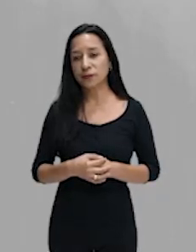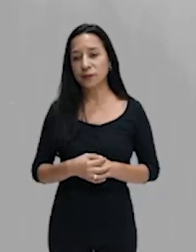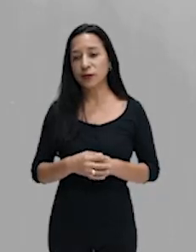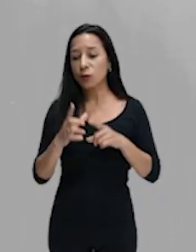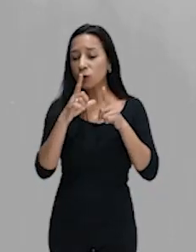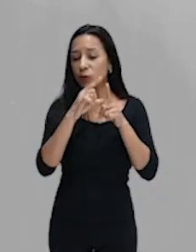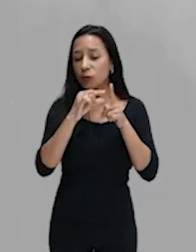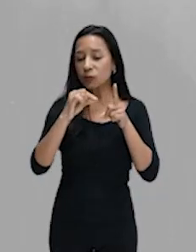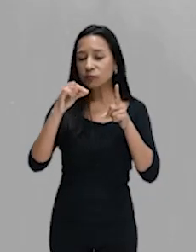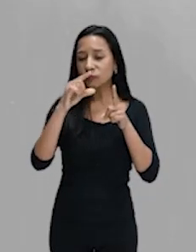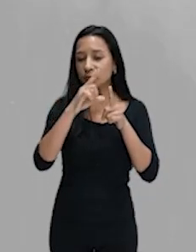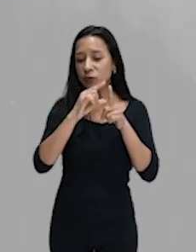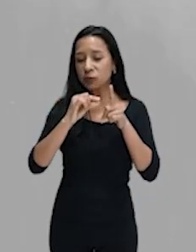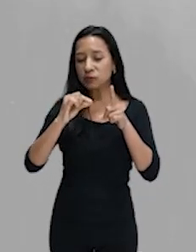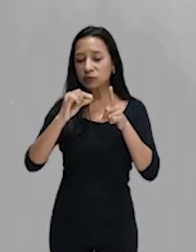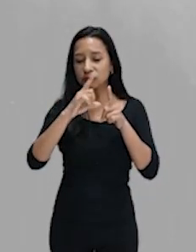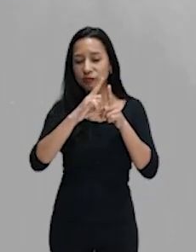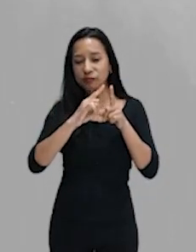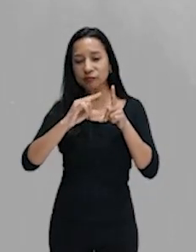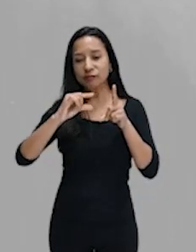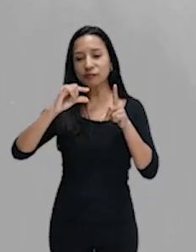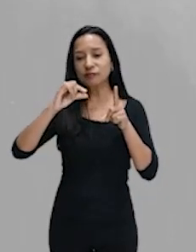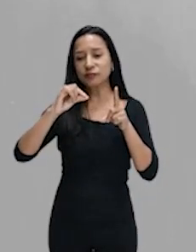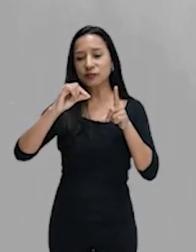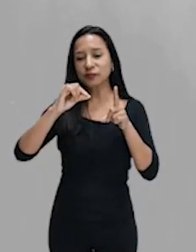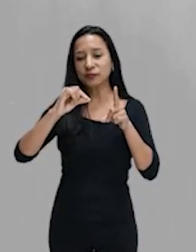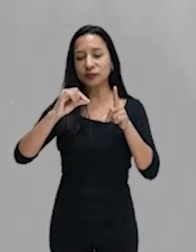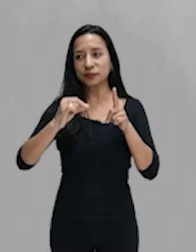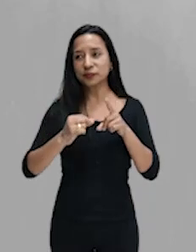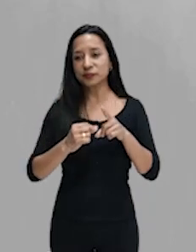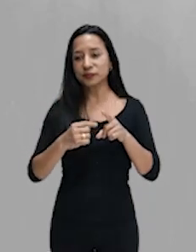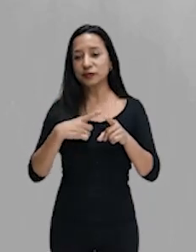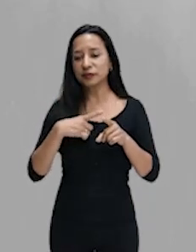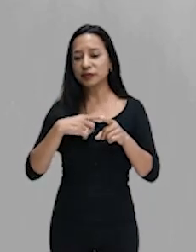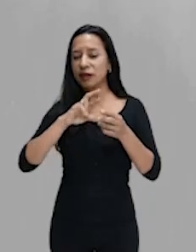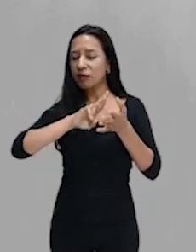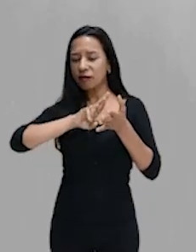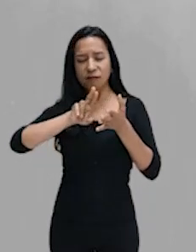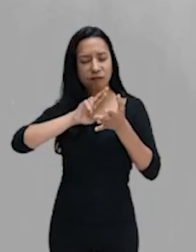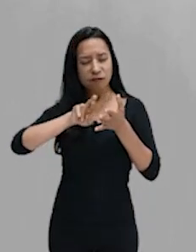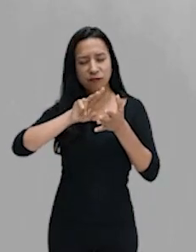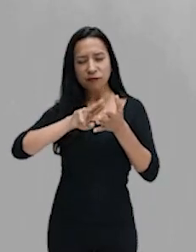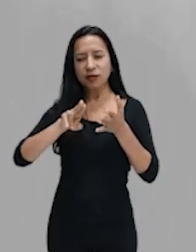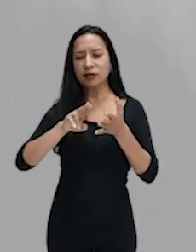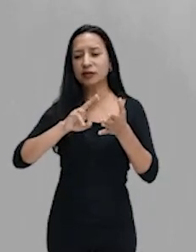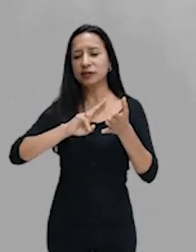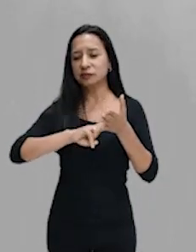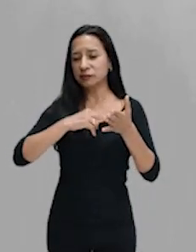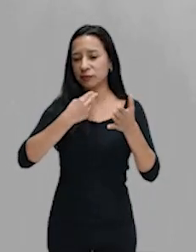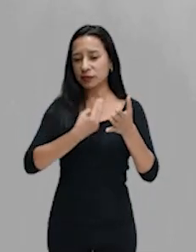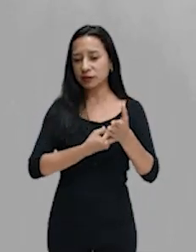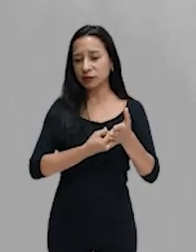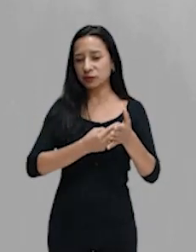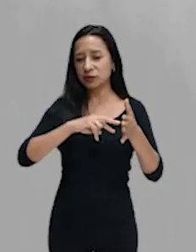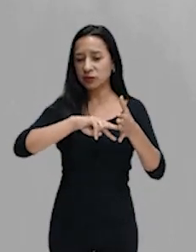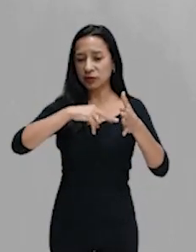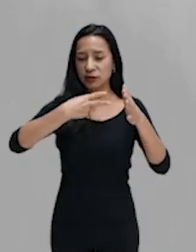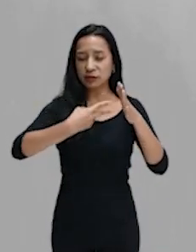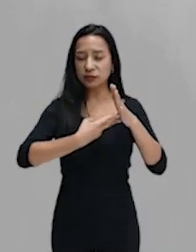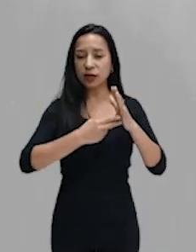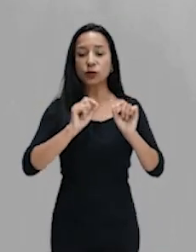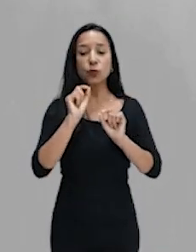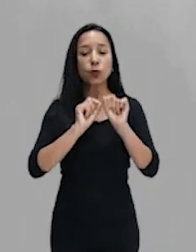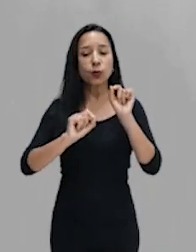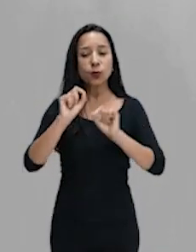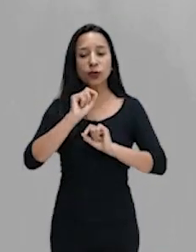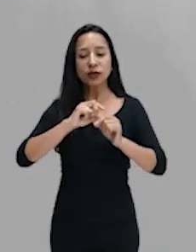são galhos? Galhos nascendo de uma árvore. É vida, né? É vida. Então, apesar de toda dor, ela tinha vida dentro dela.